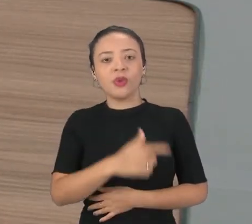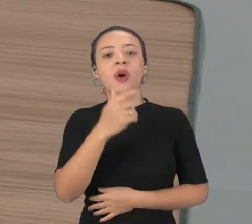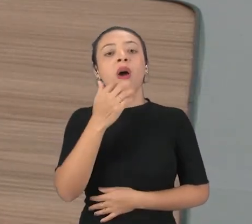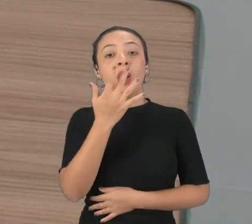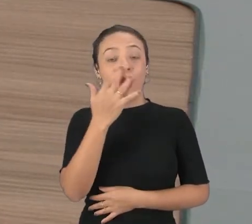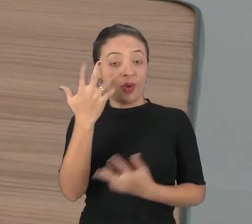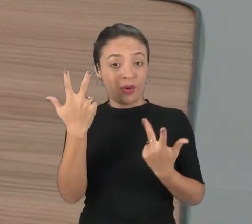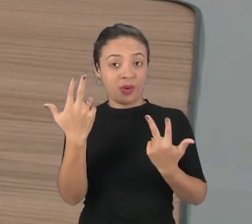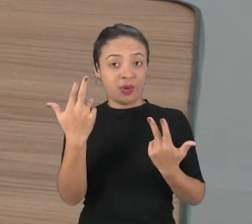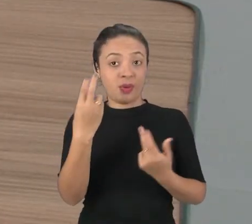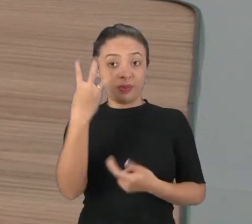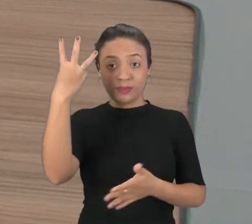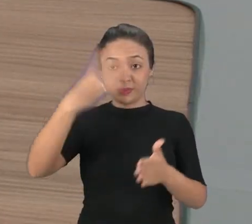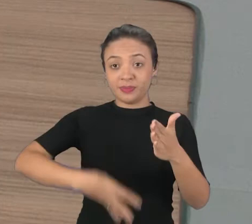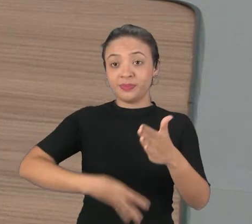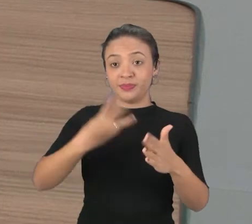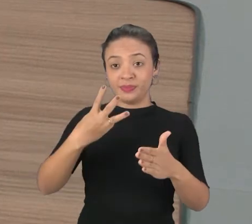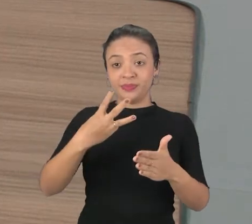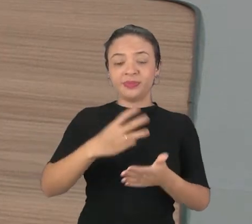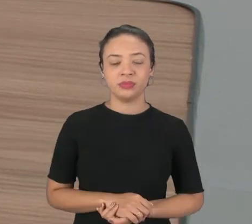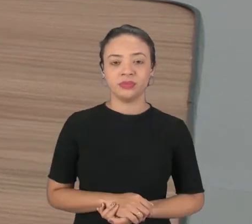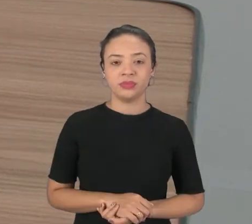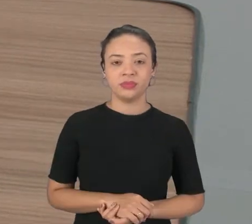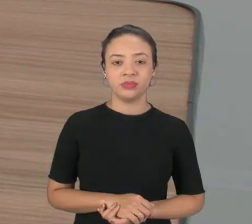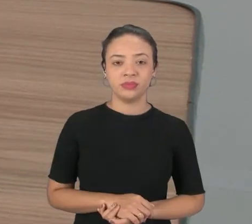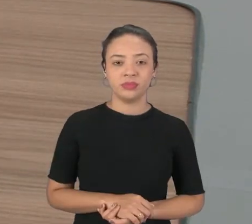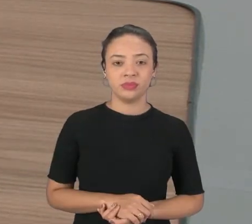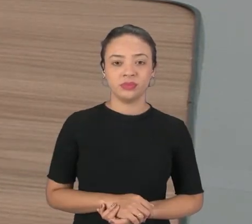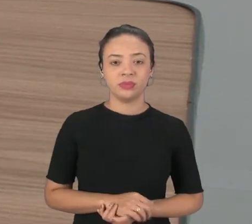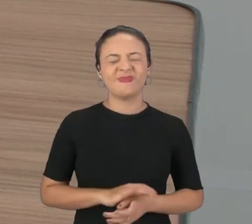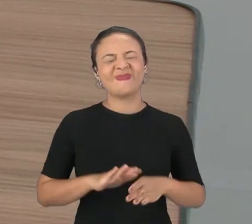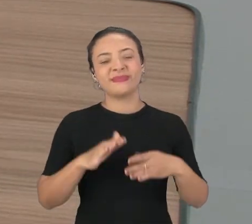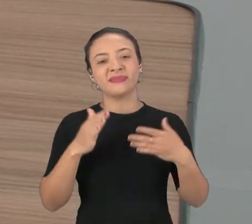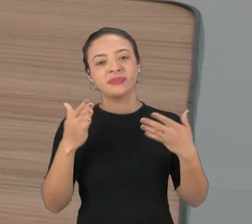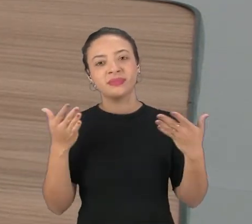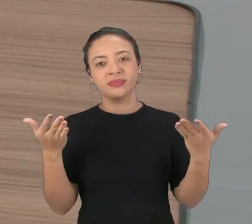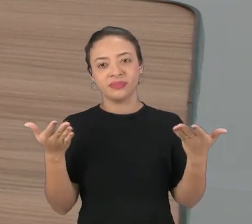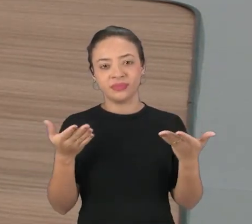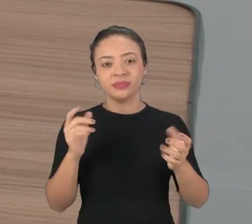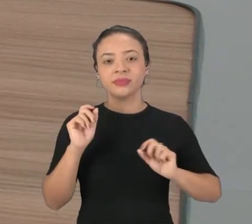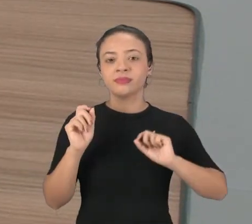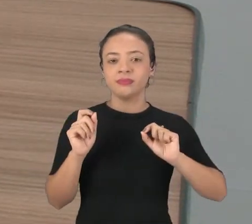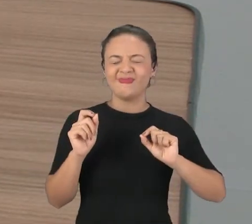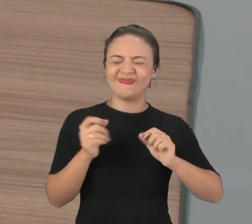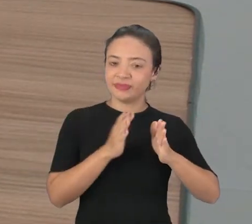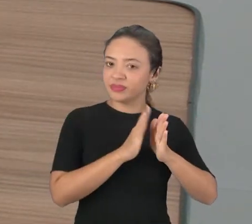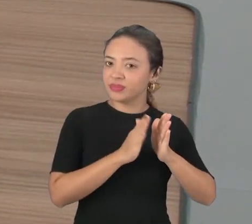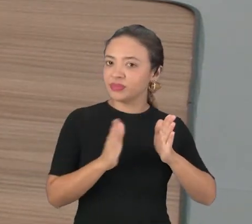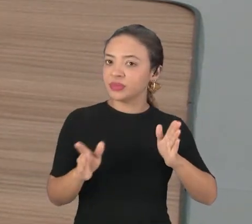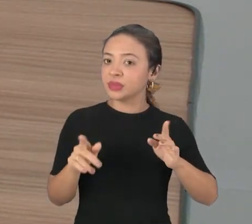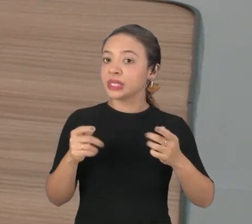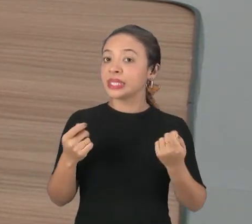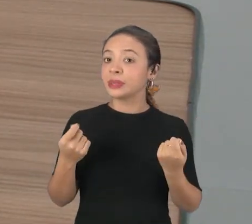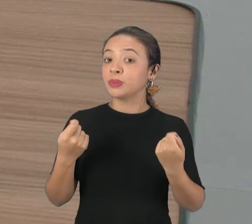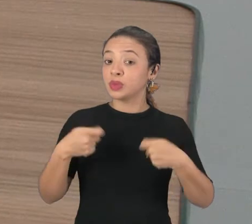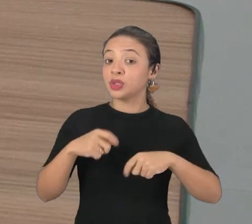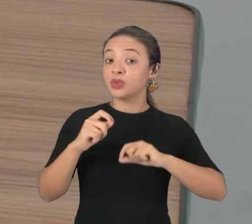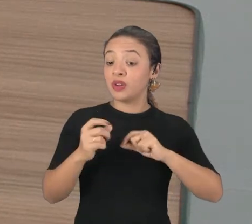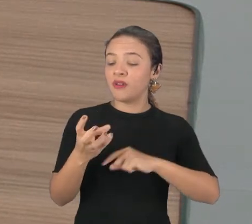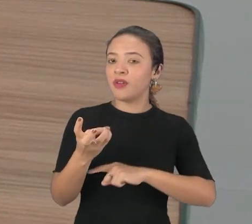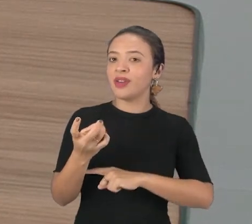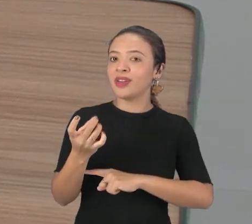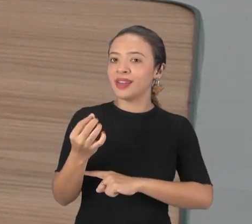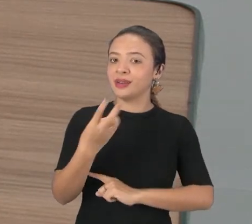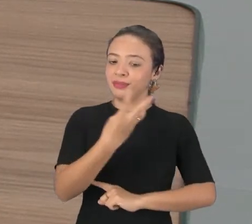as mesmas cores três vezes certo é muito bem aqui com essa sequência também nós podemos realizar